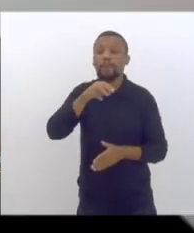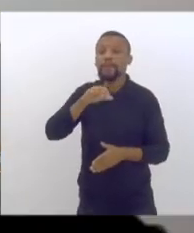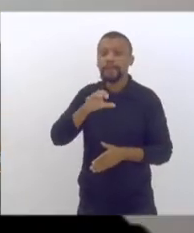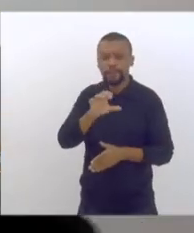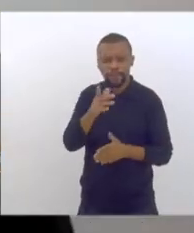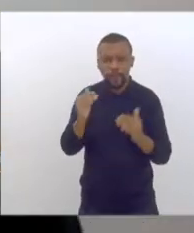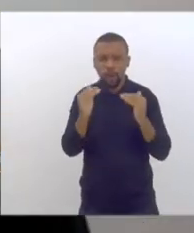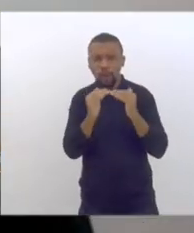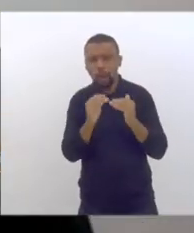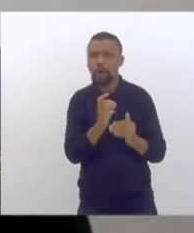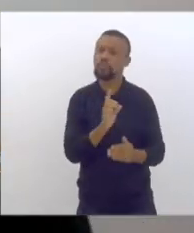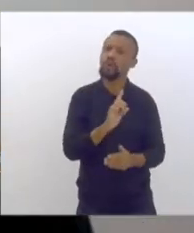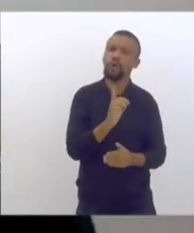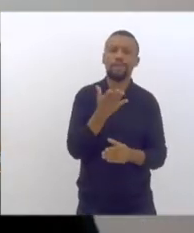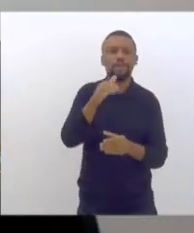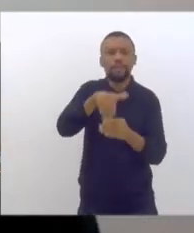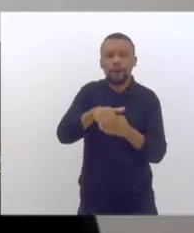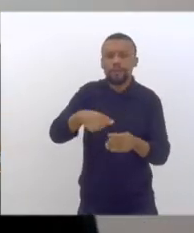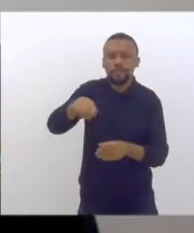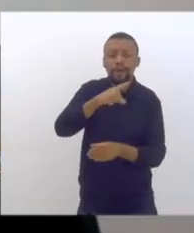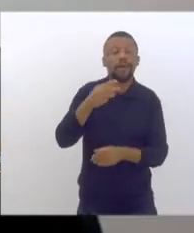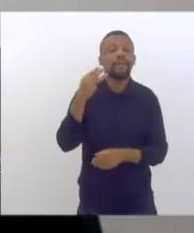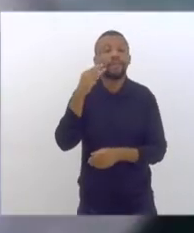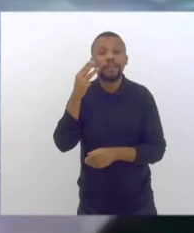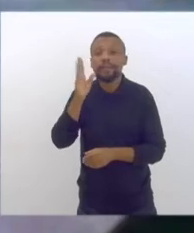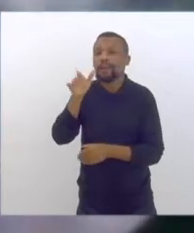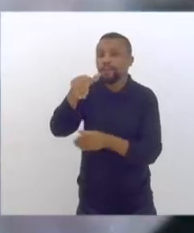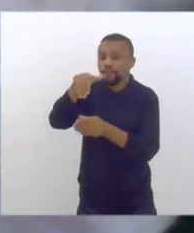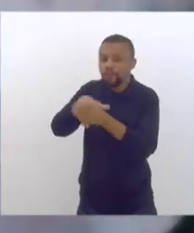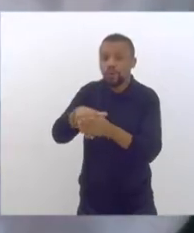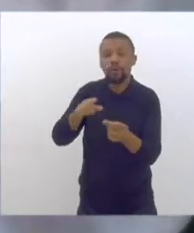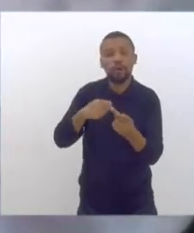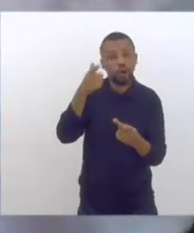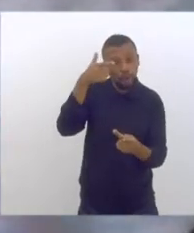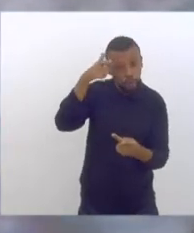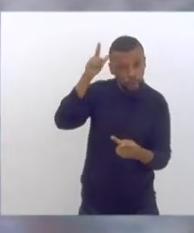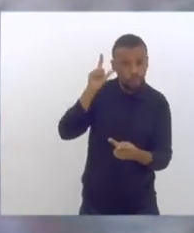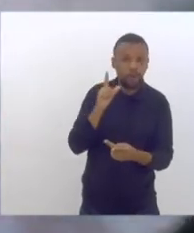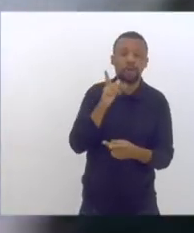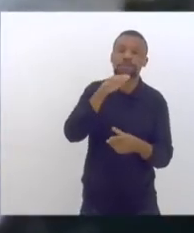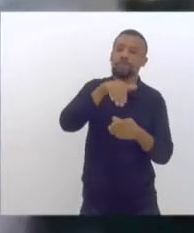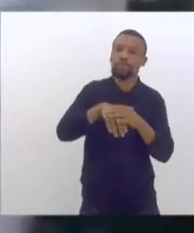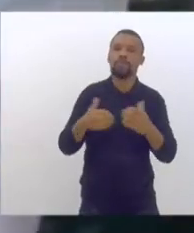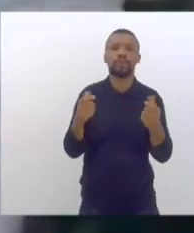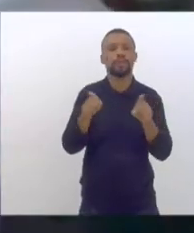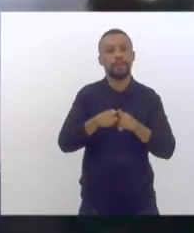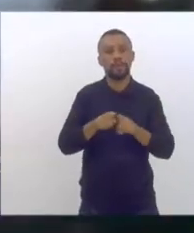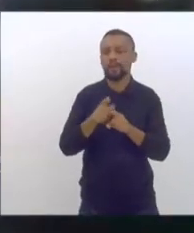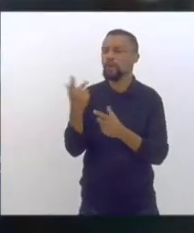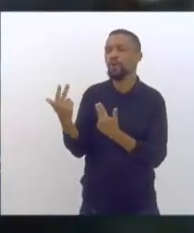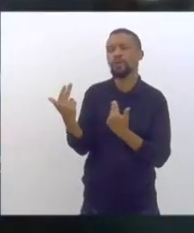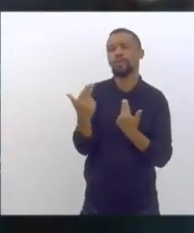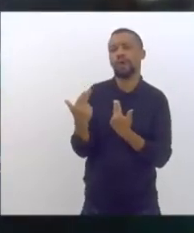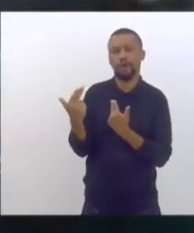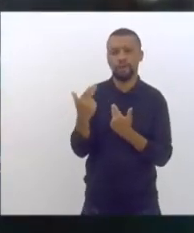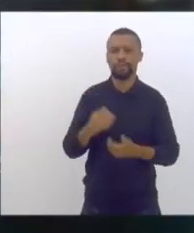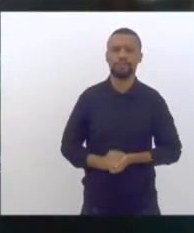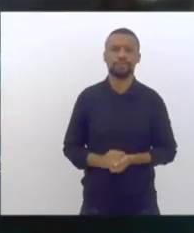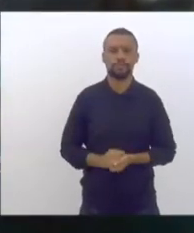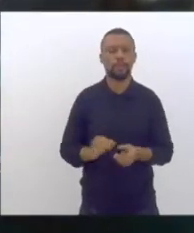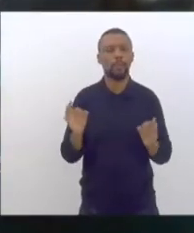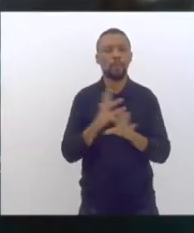acordo como votaram os deputados waldeck já voltou na escola e acompanhando acompanha também